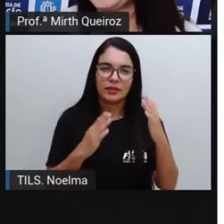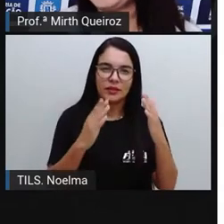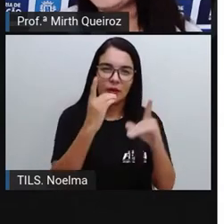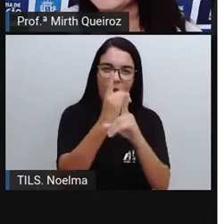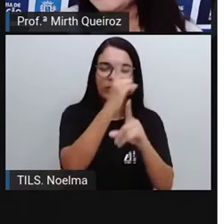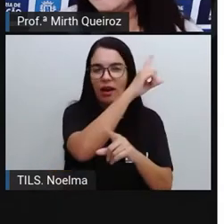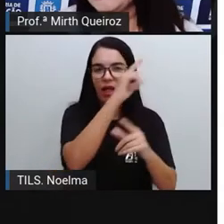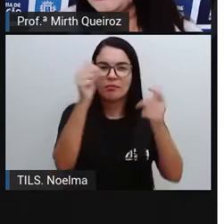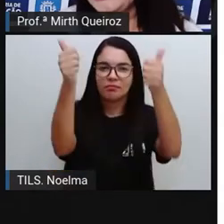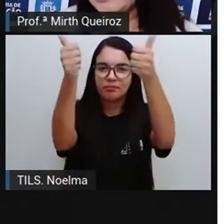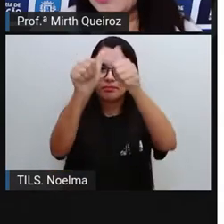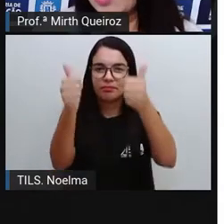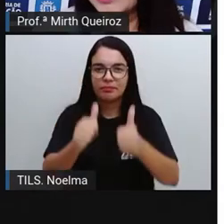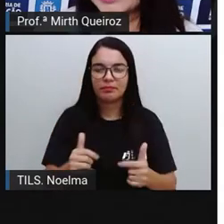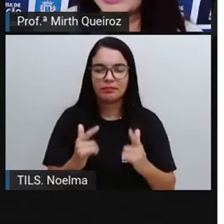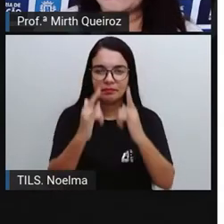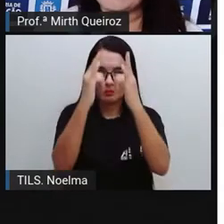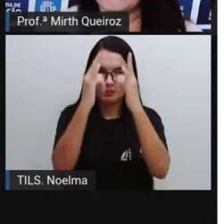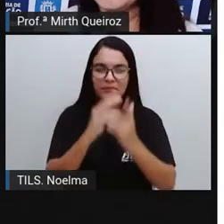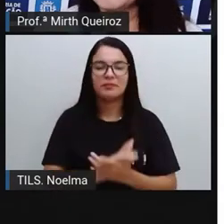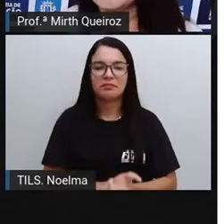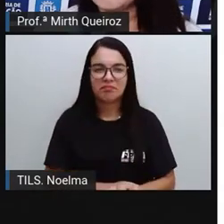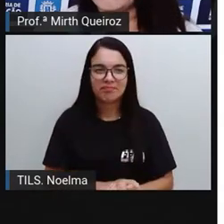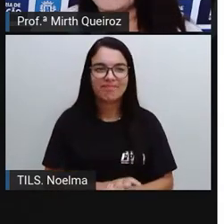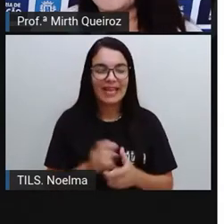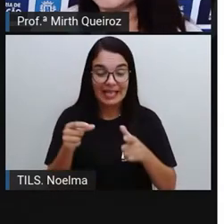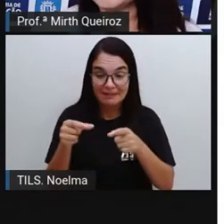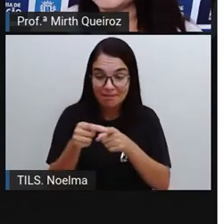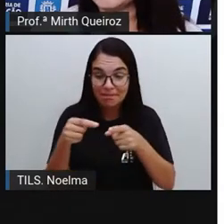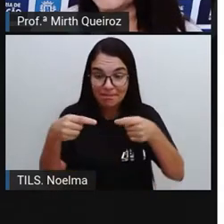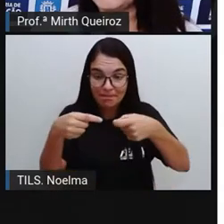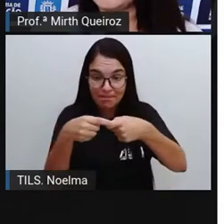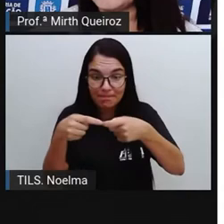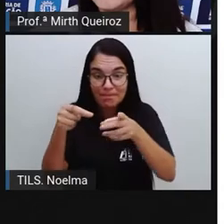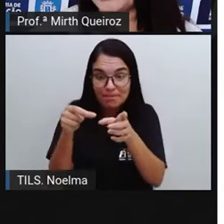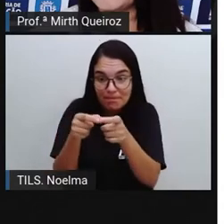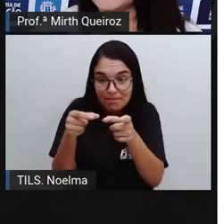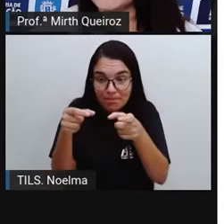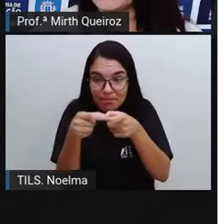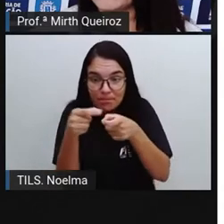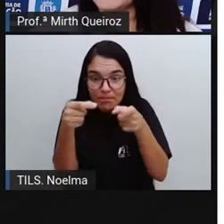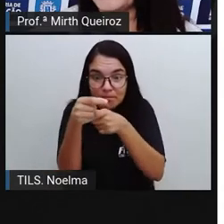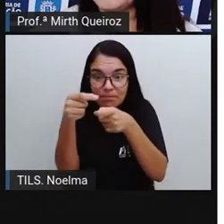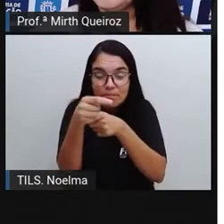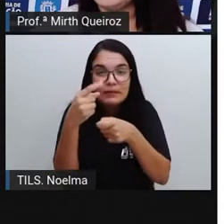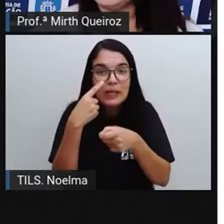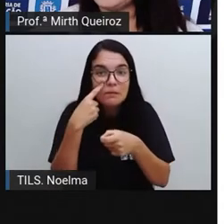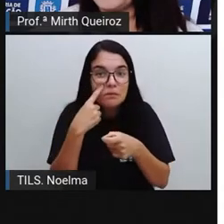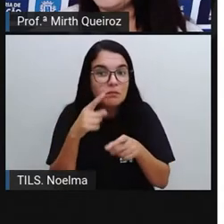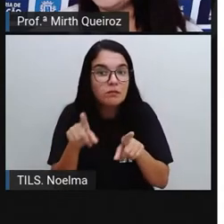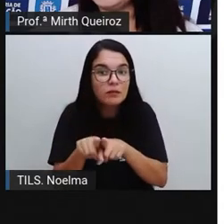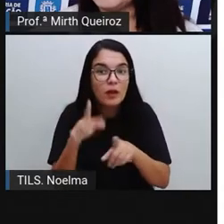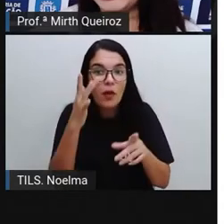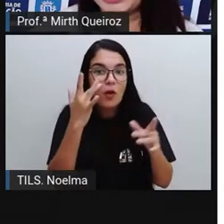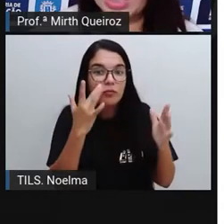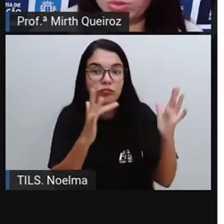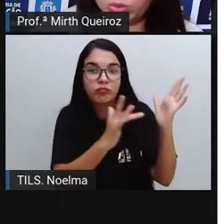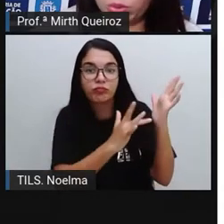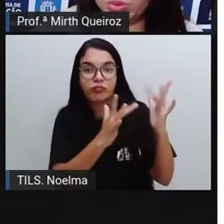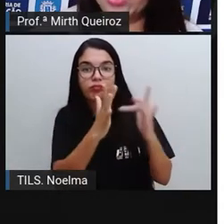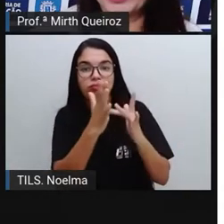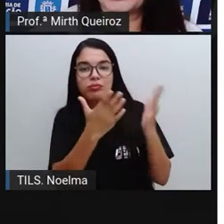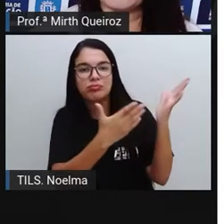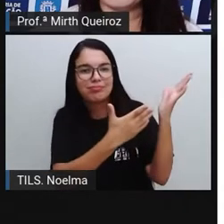Janeiro, feita em mosaico. Olha que legal, representando aí o Cristo Redentor, né? O próprio Rio de